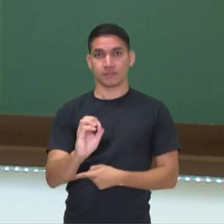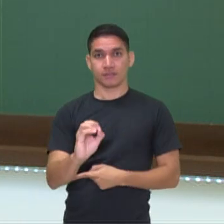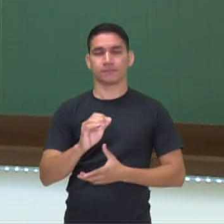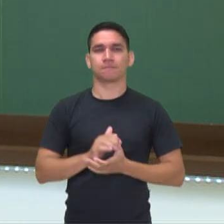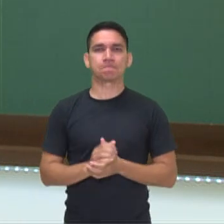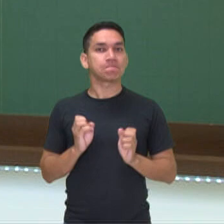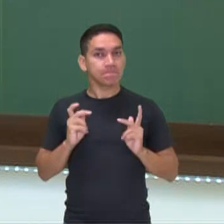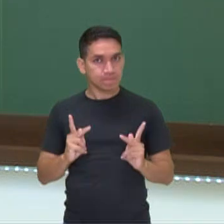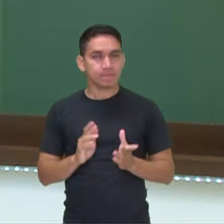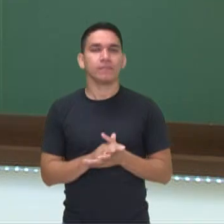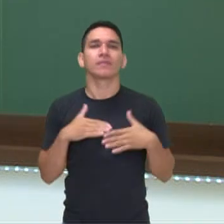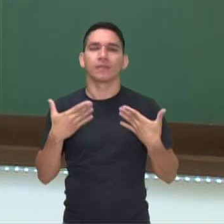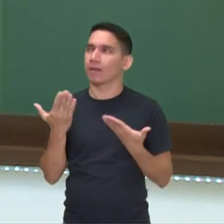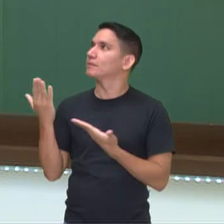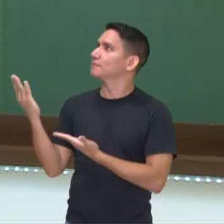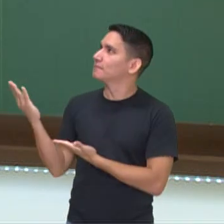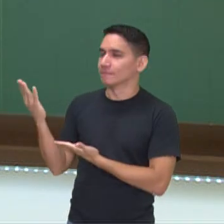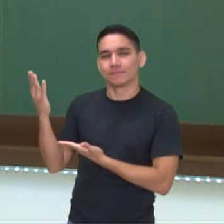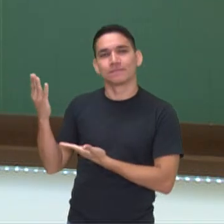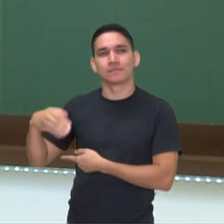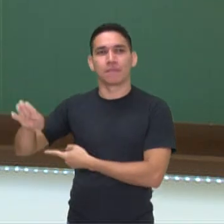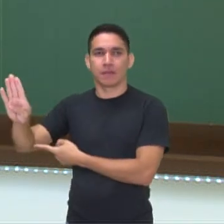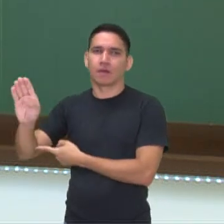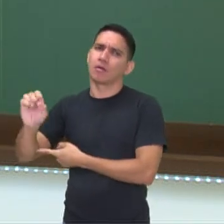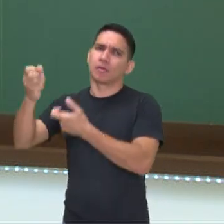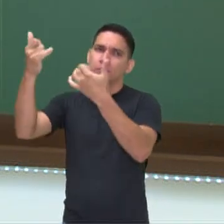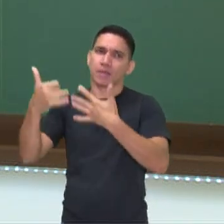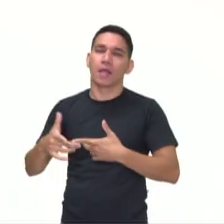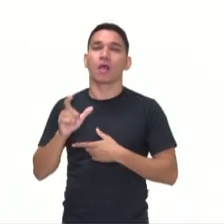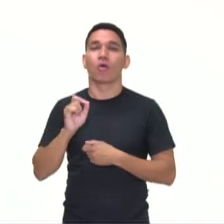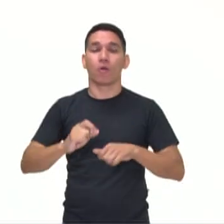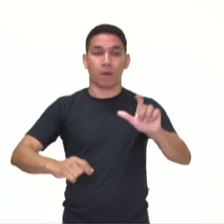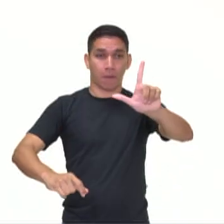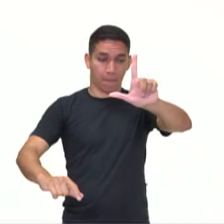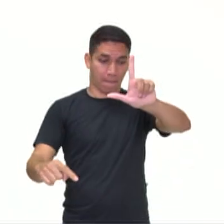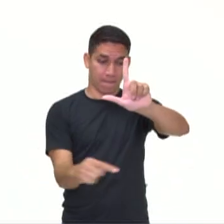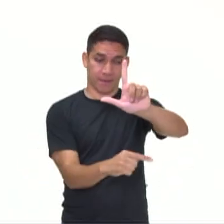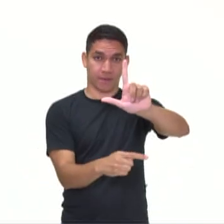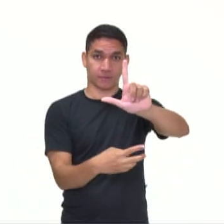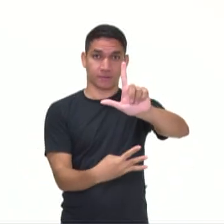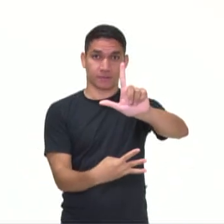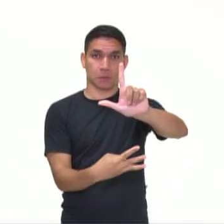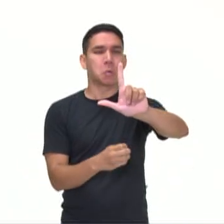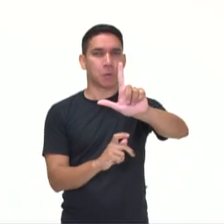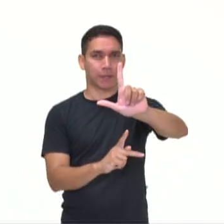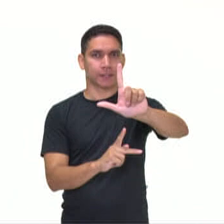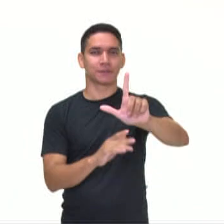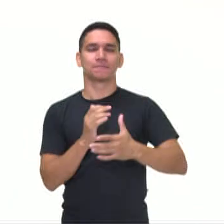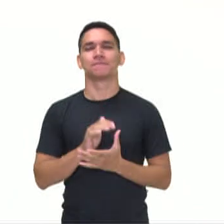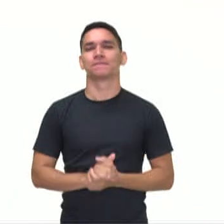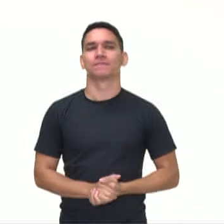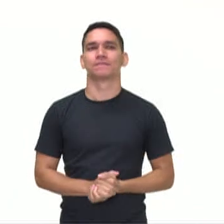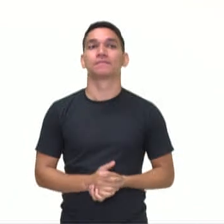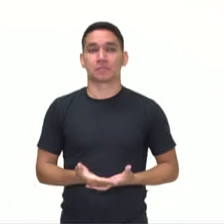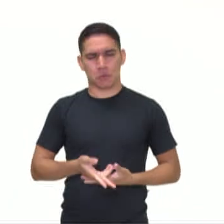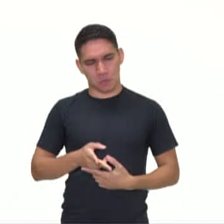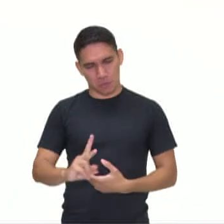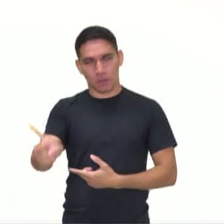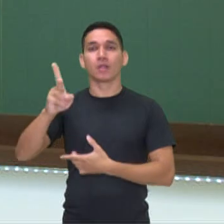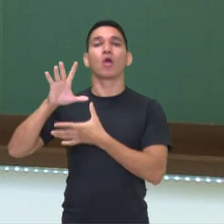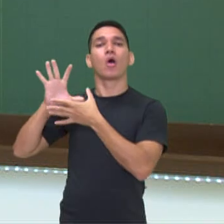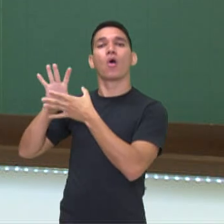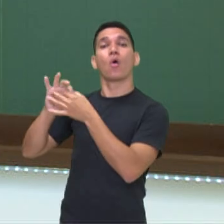Então, isso mesmo, nosso coeficiente linear, igual a professora falou, é menos 3, tá bom? Beleza? Então, bora lá,